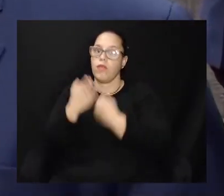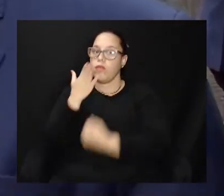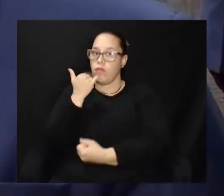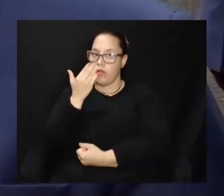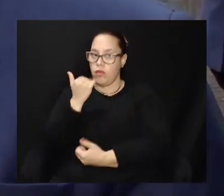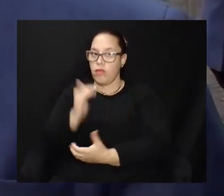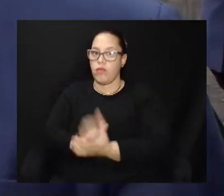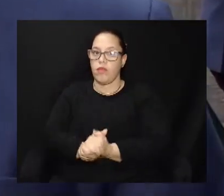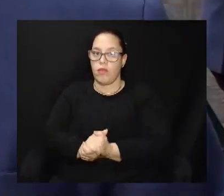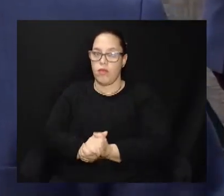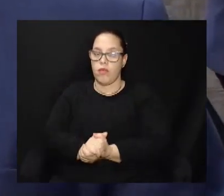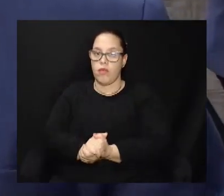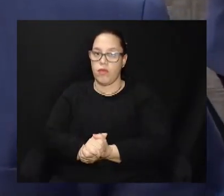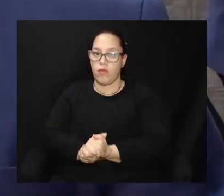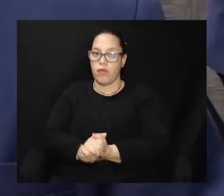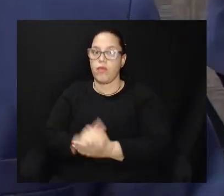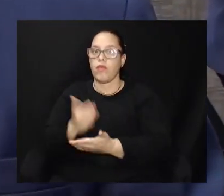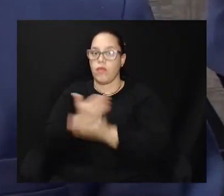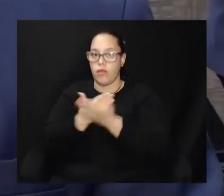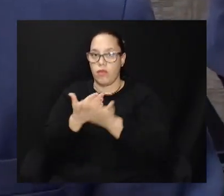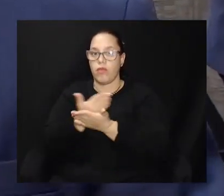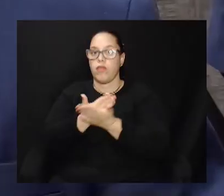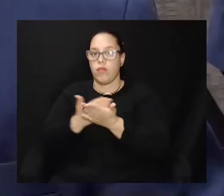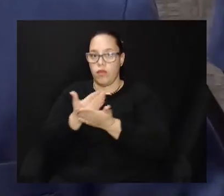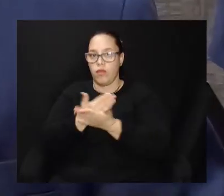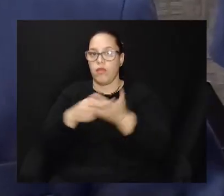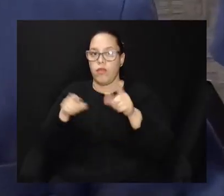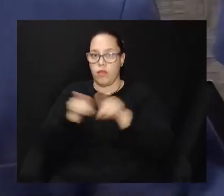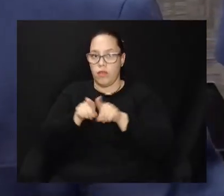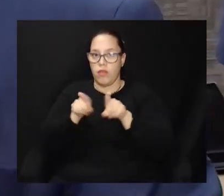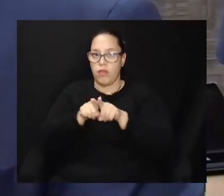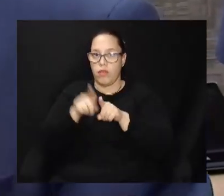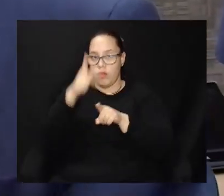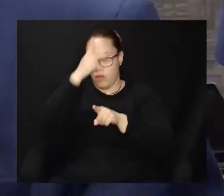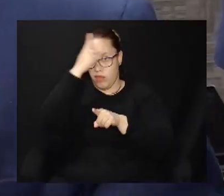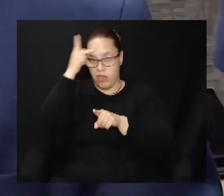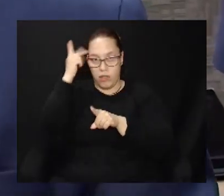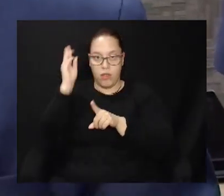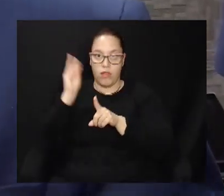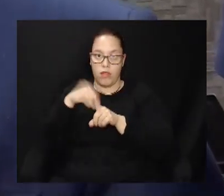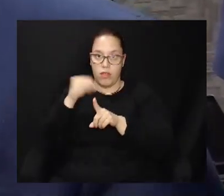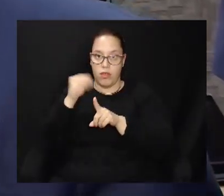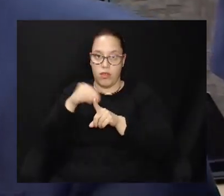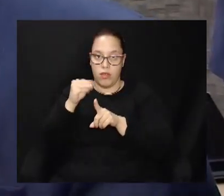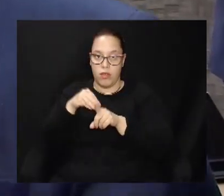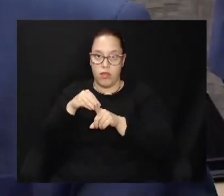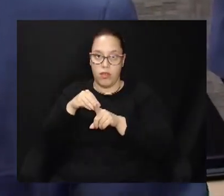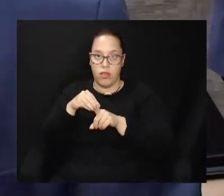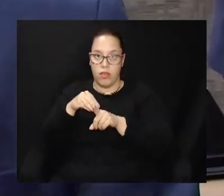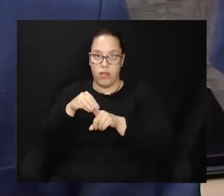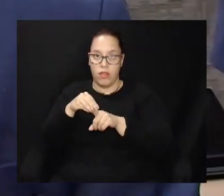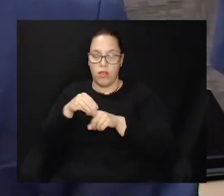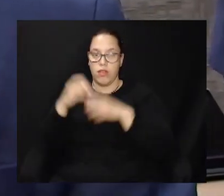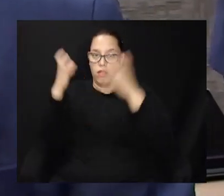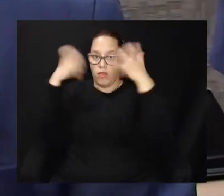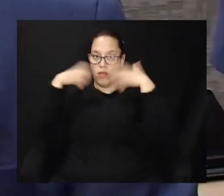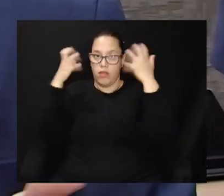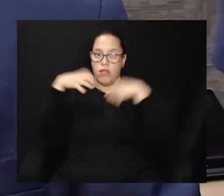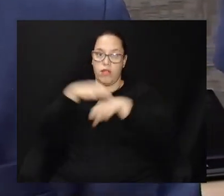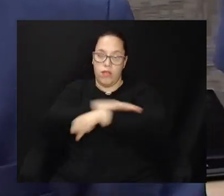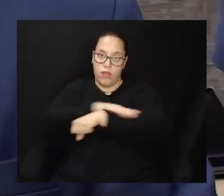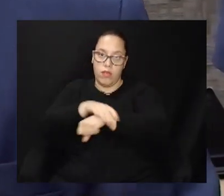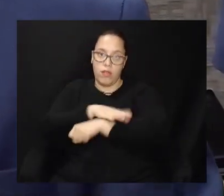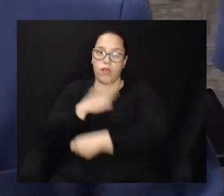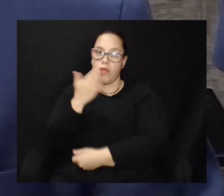tenha o tratamento, né. A pessoa em situação de vulnerabilidade vai para esse abrigo para tomar banho, para se alimentar